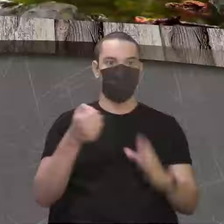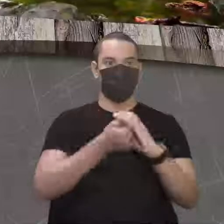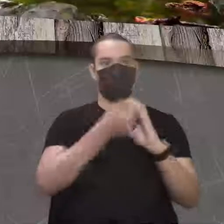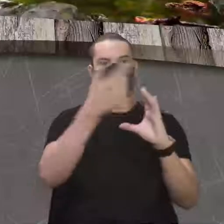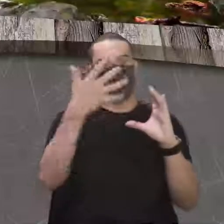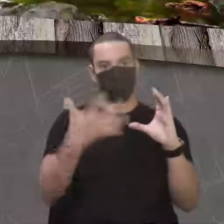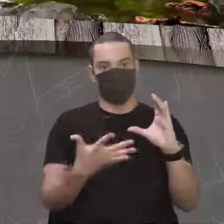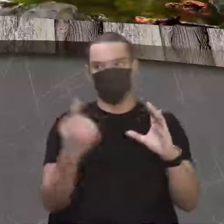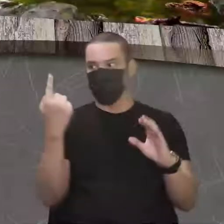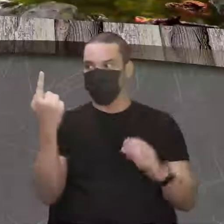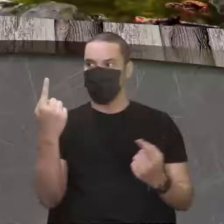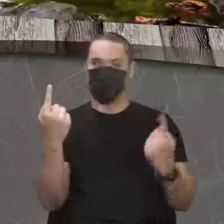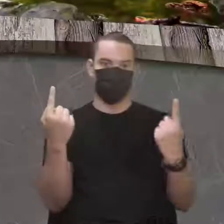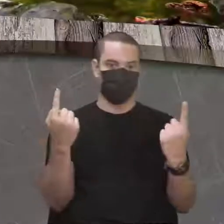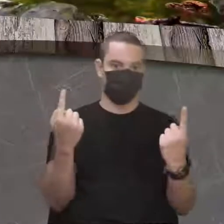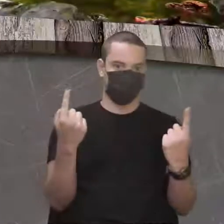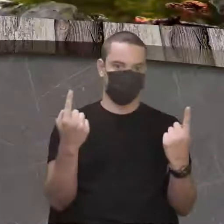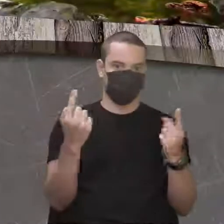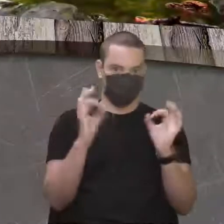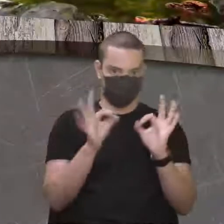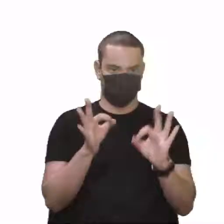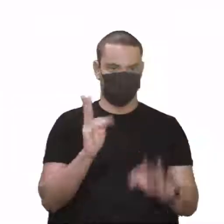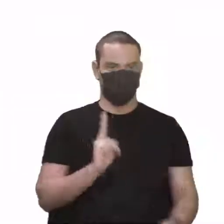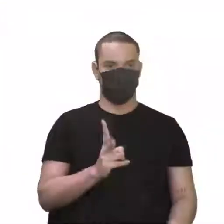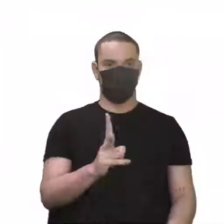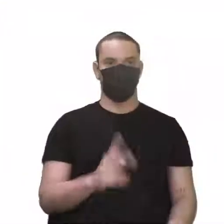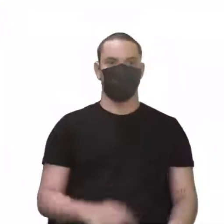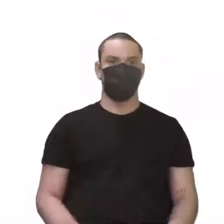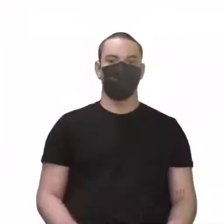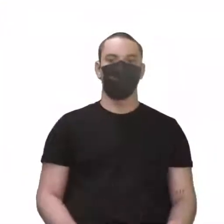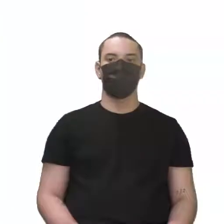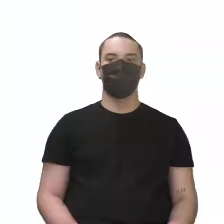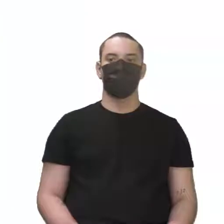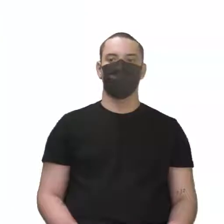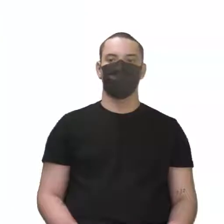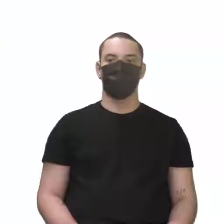com outra, tá? Segue na tela.